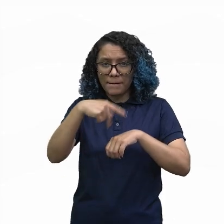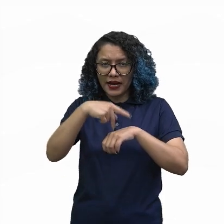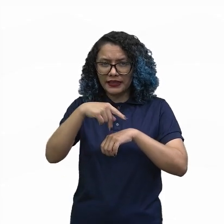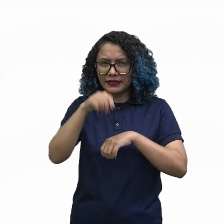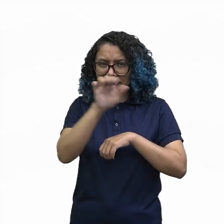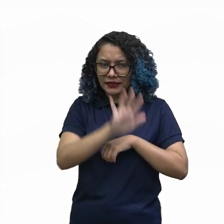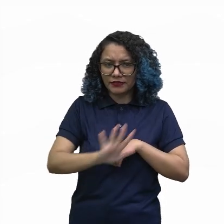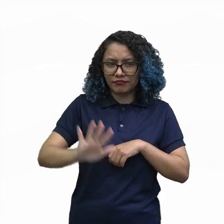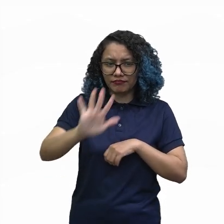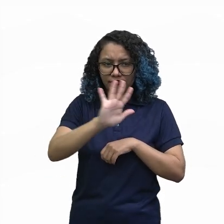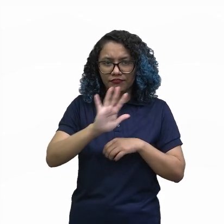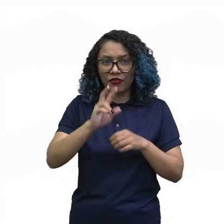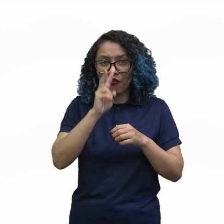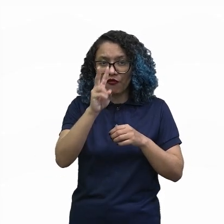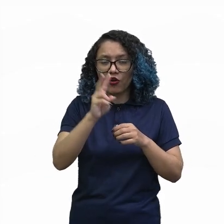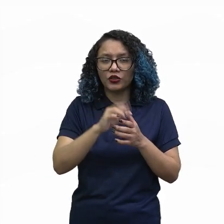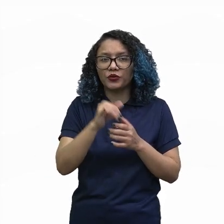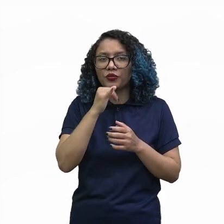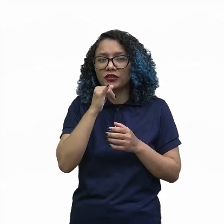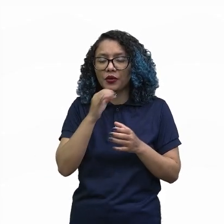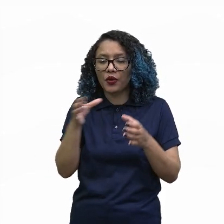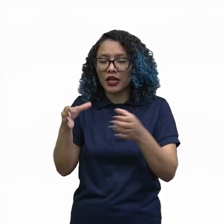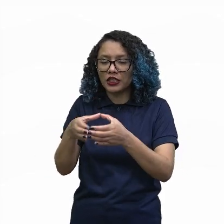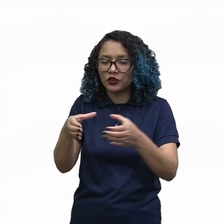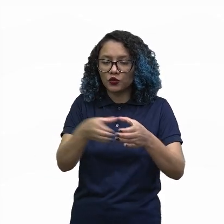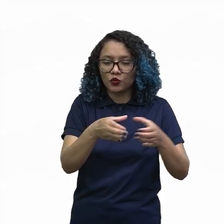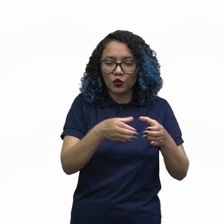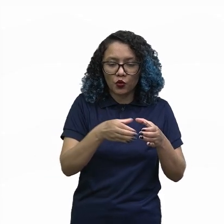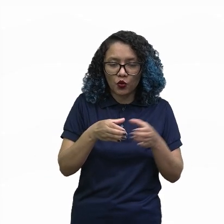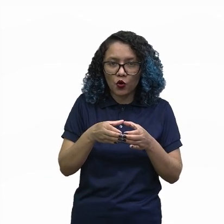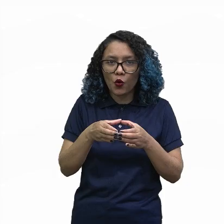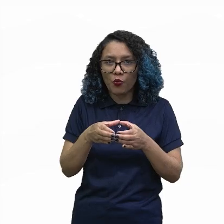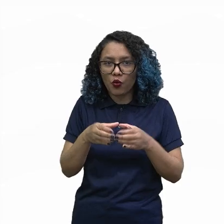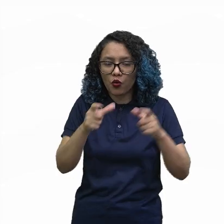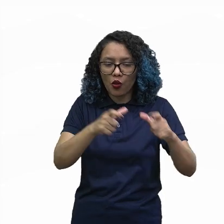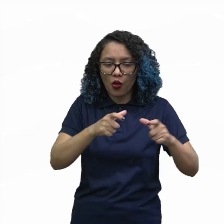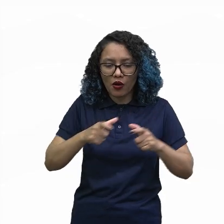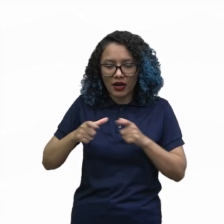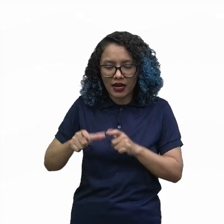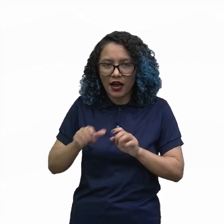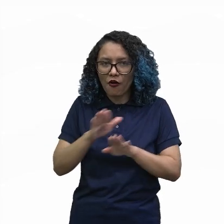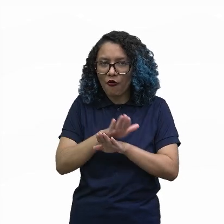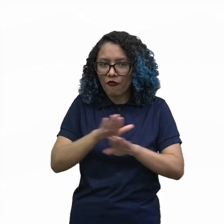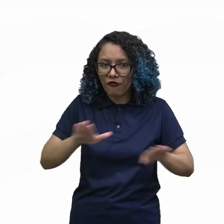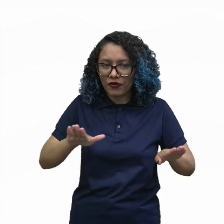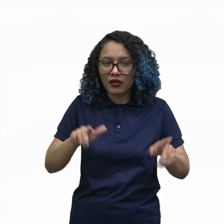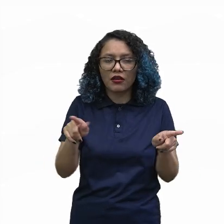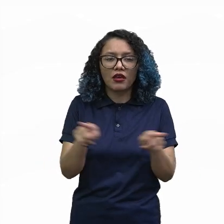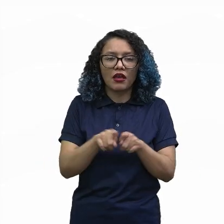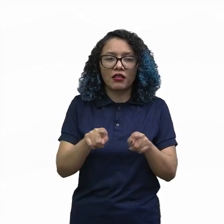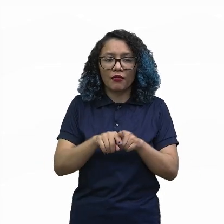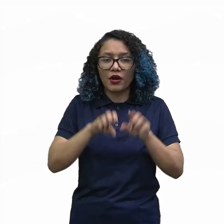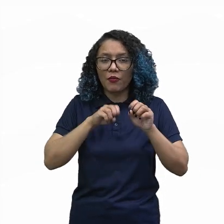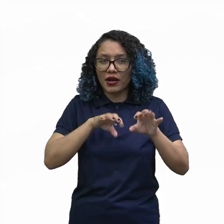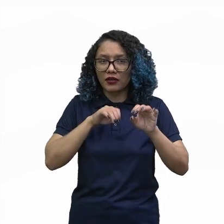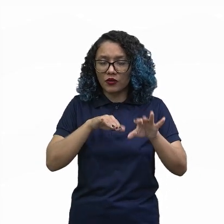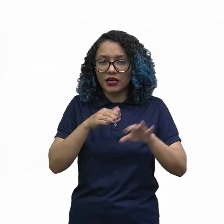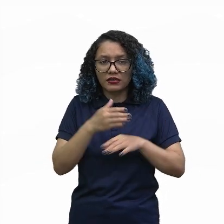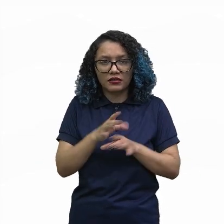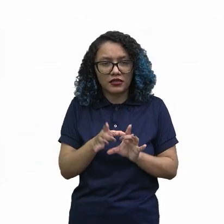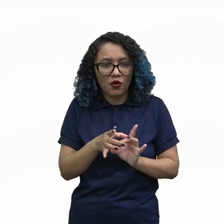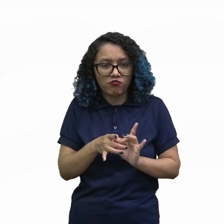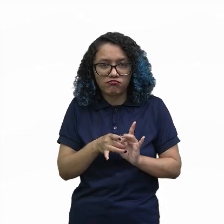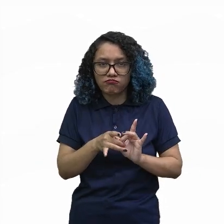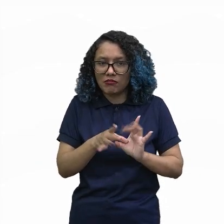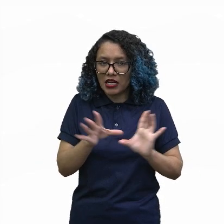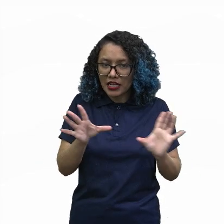de poder que aquelas oligarquias locais mantinham, e também uma educação pública e universal,